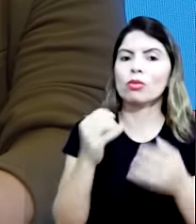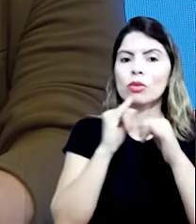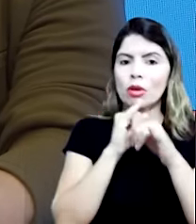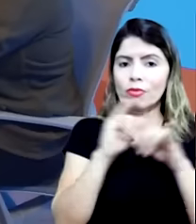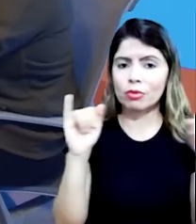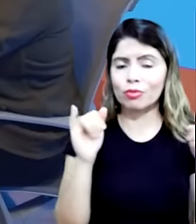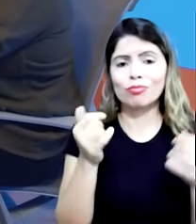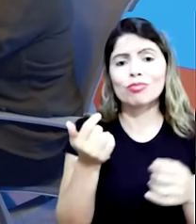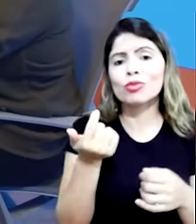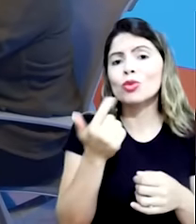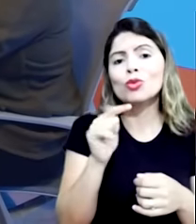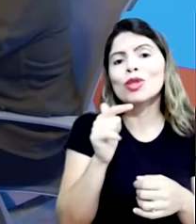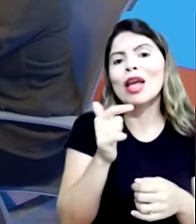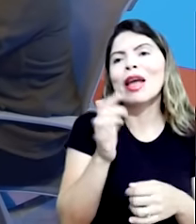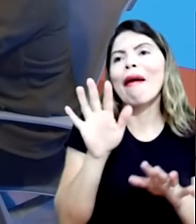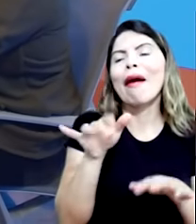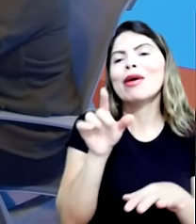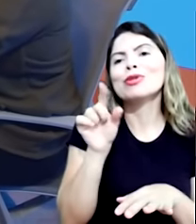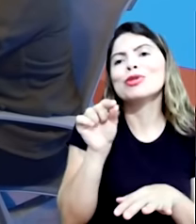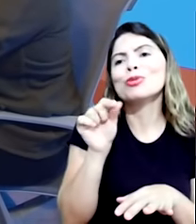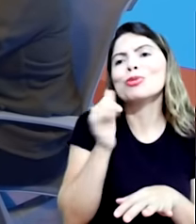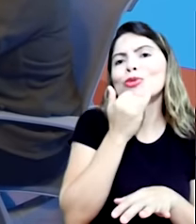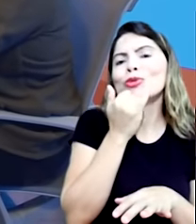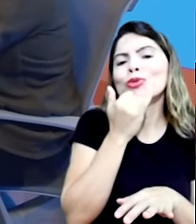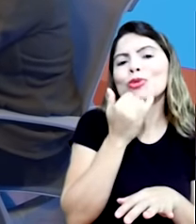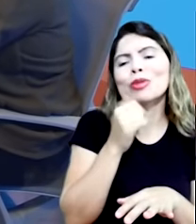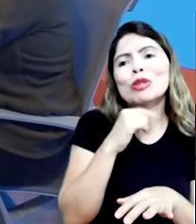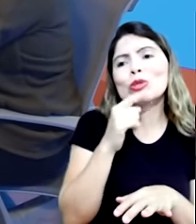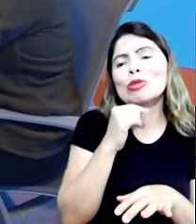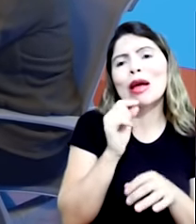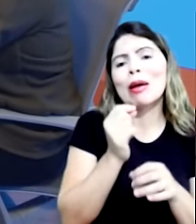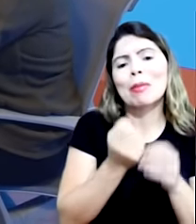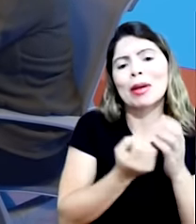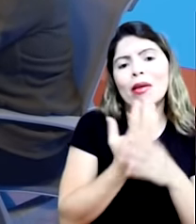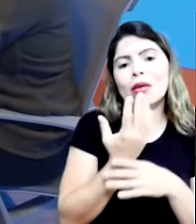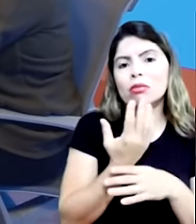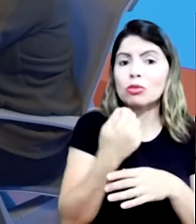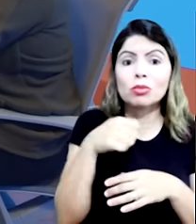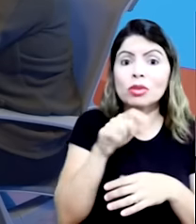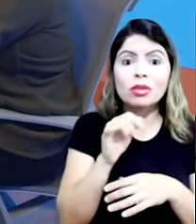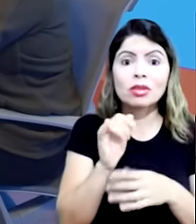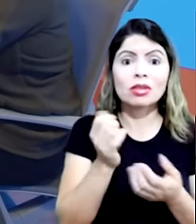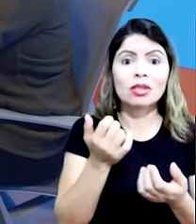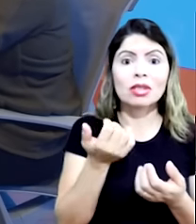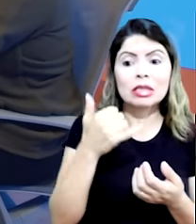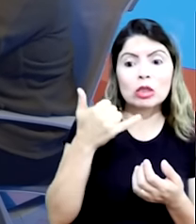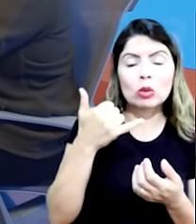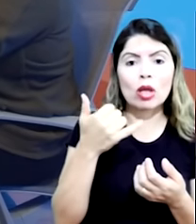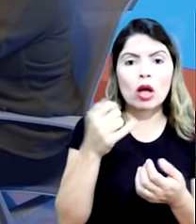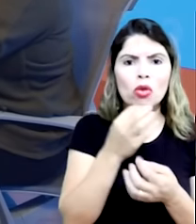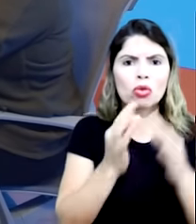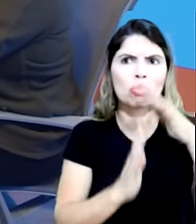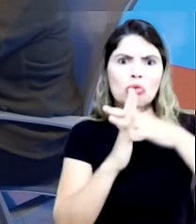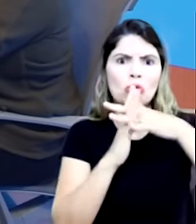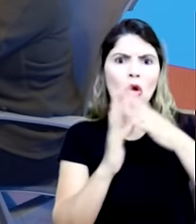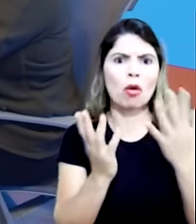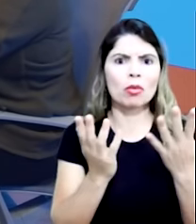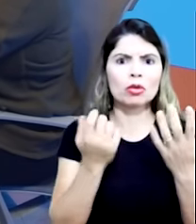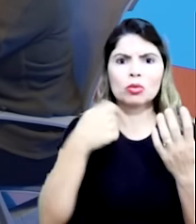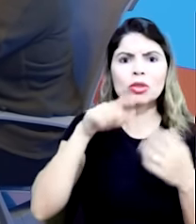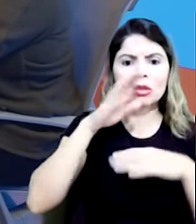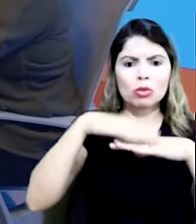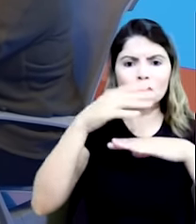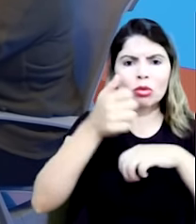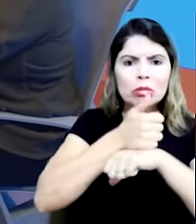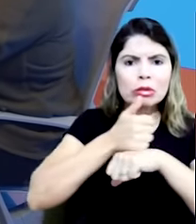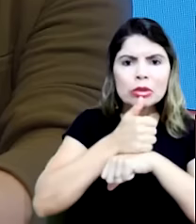tem desculpa né porque você não precisa ter um celular de última geração você não precisa ser um profissional nós temos um monte de aplicativos